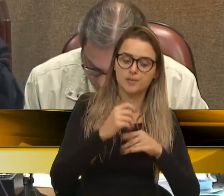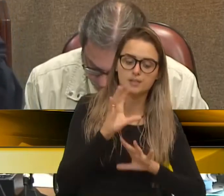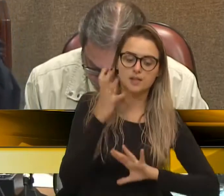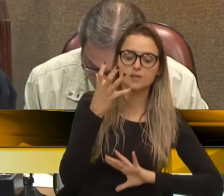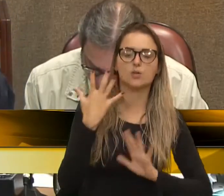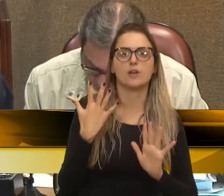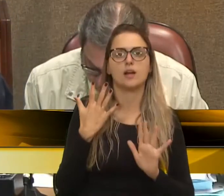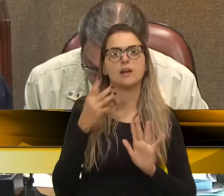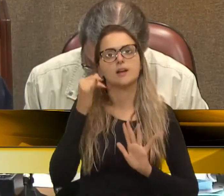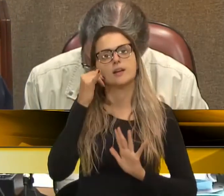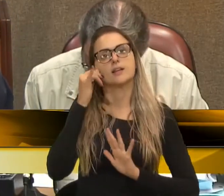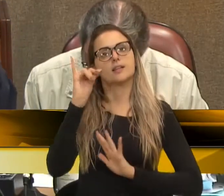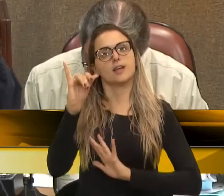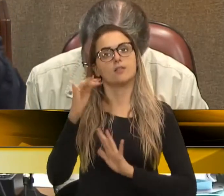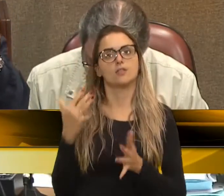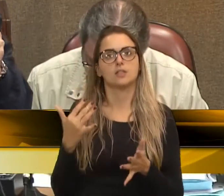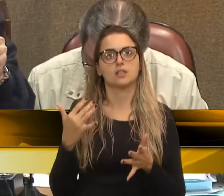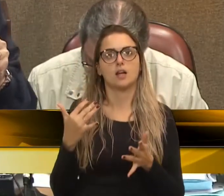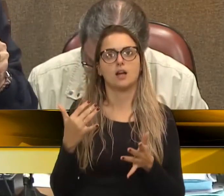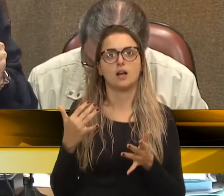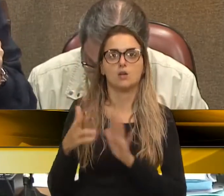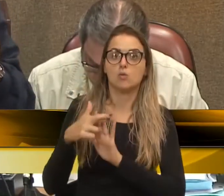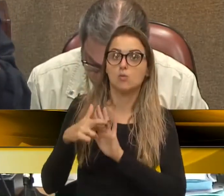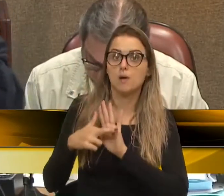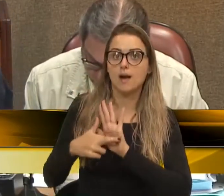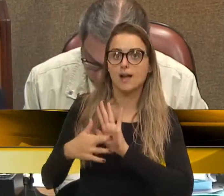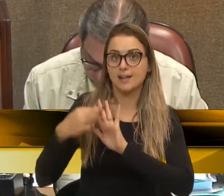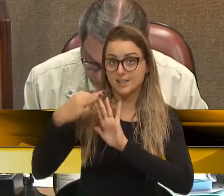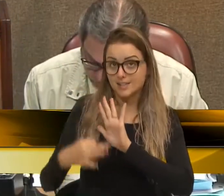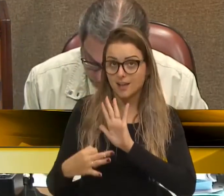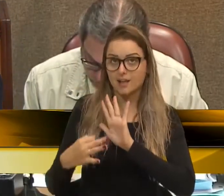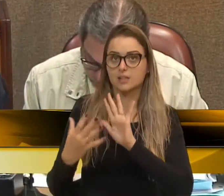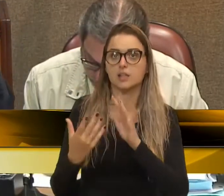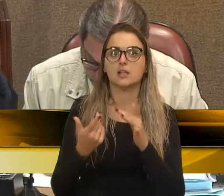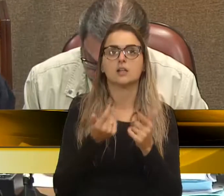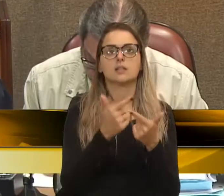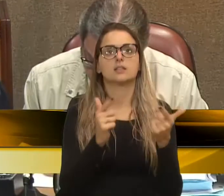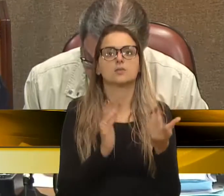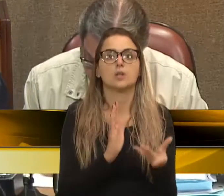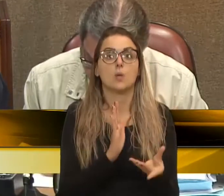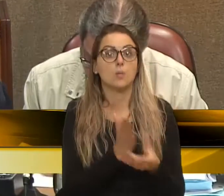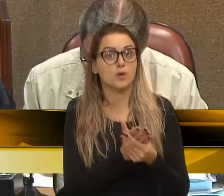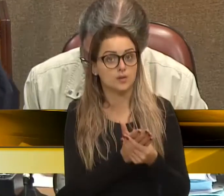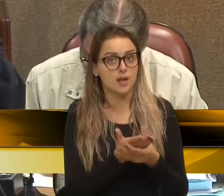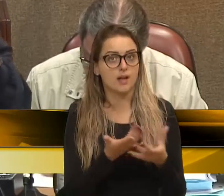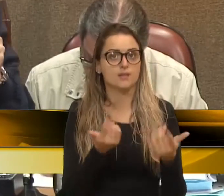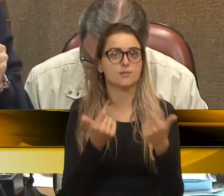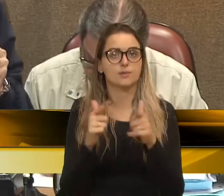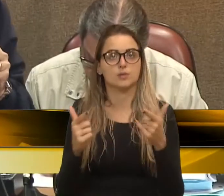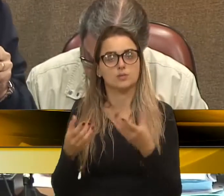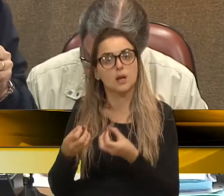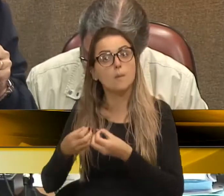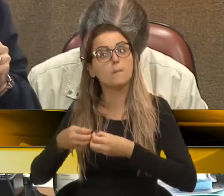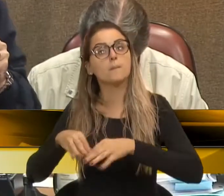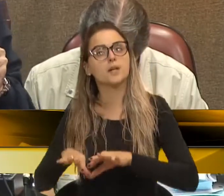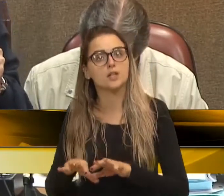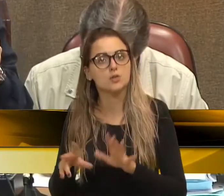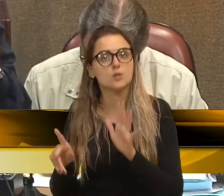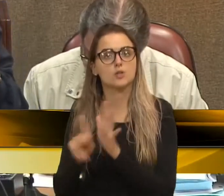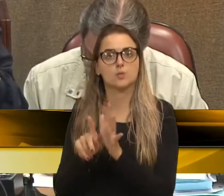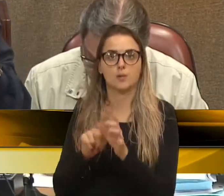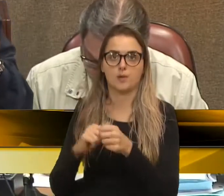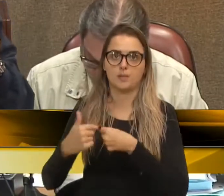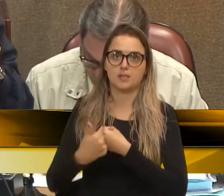evitar, quem sabe, né, com uma regra de transição justa, uma ação judicial, um passivo futuro, um prejuízo para o município. Eu